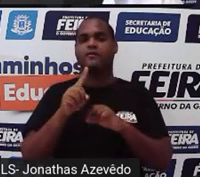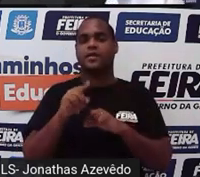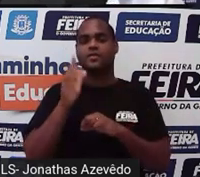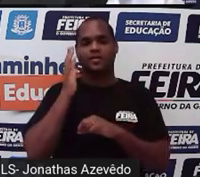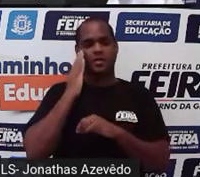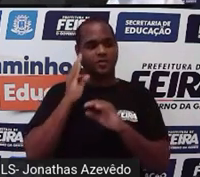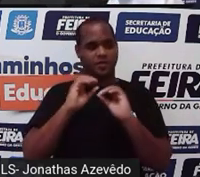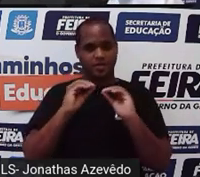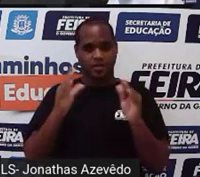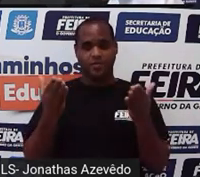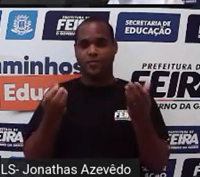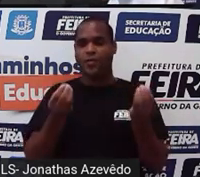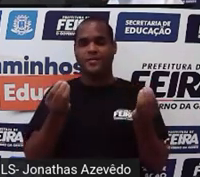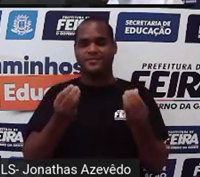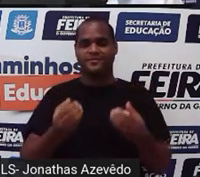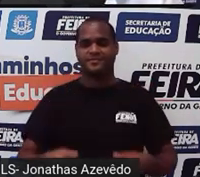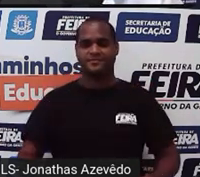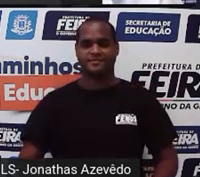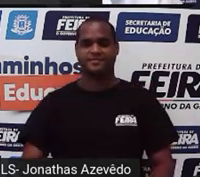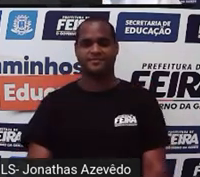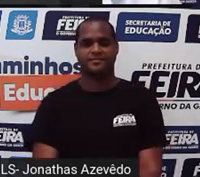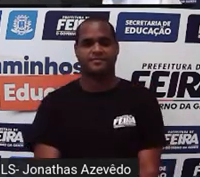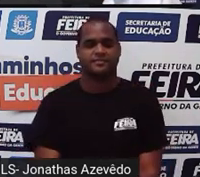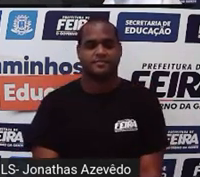quanto a gente entendeu até aqui ó